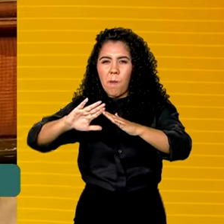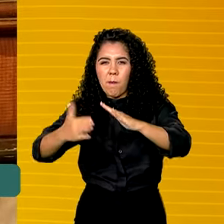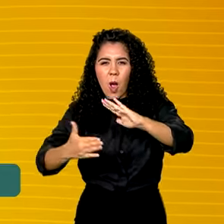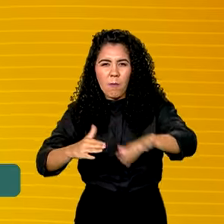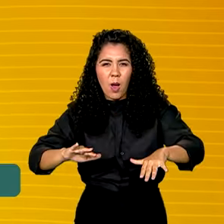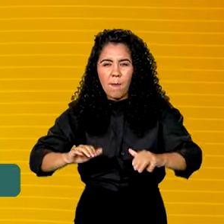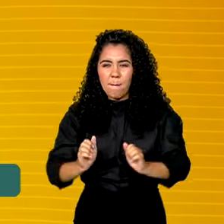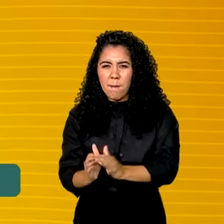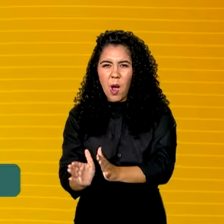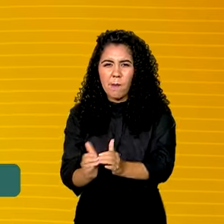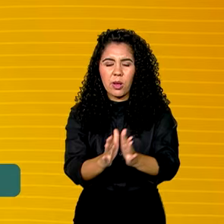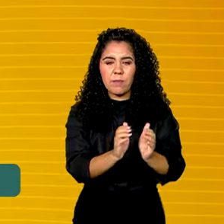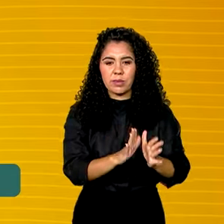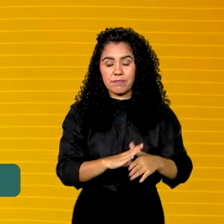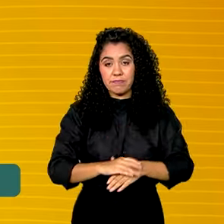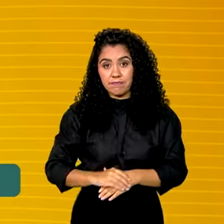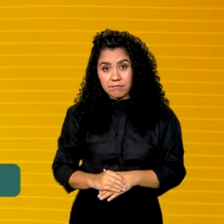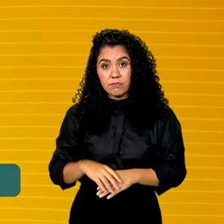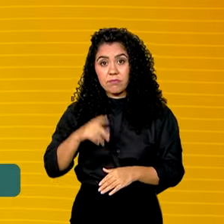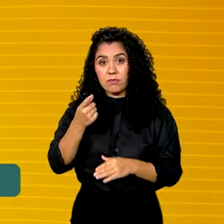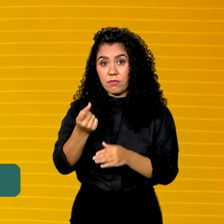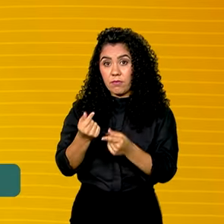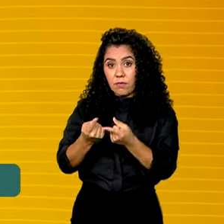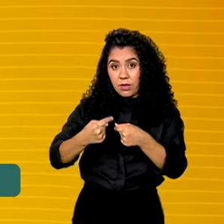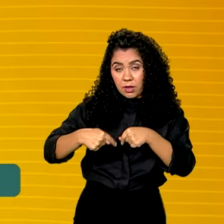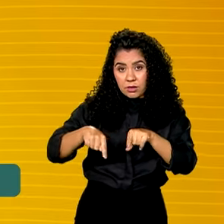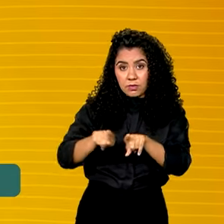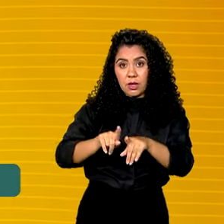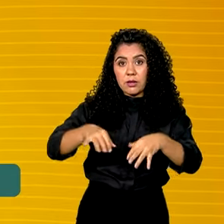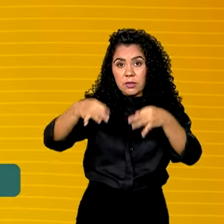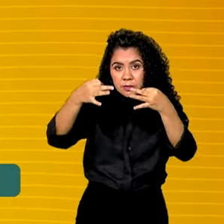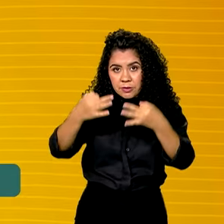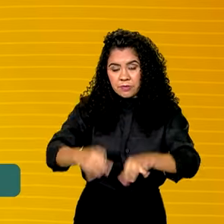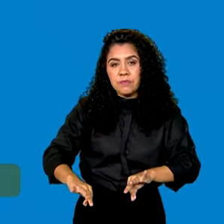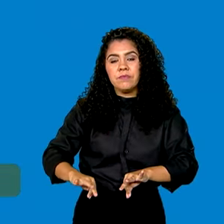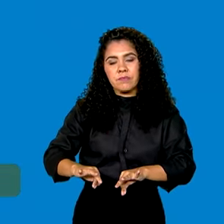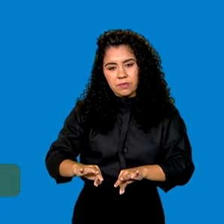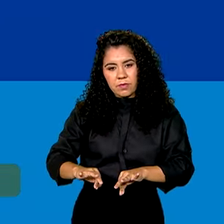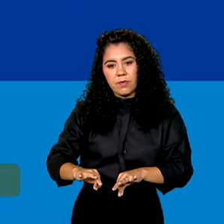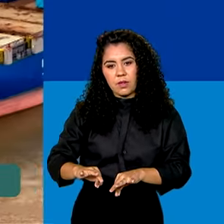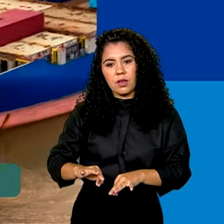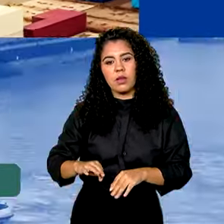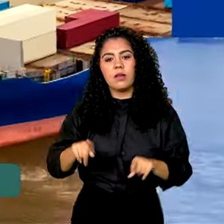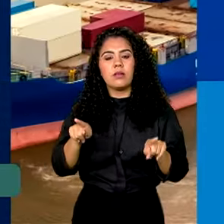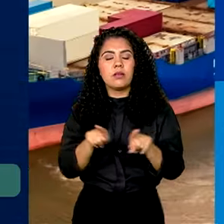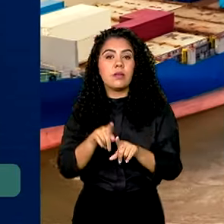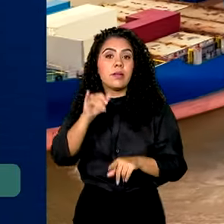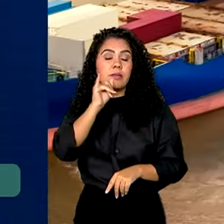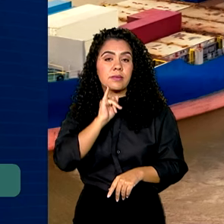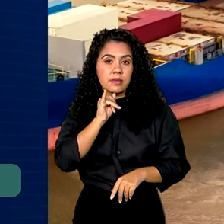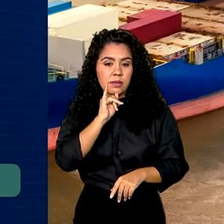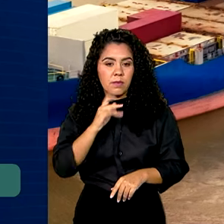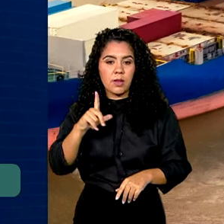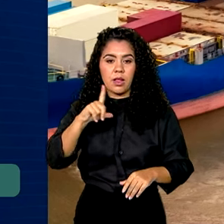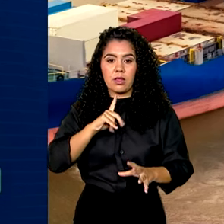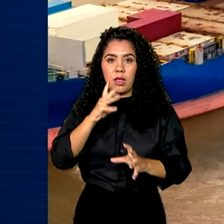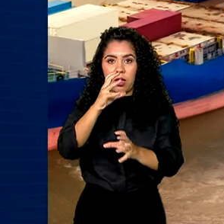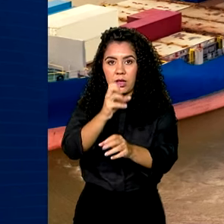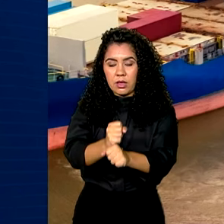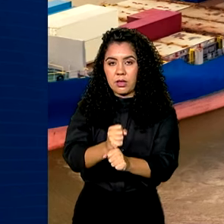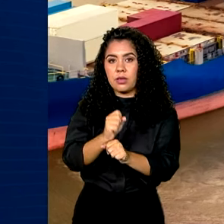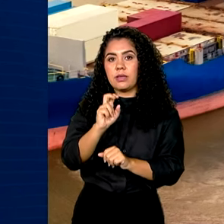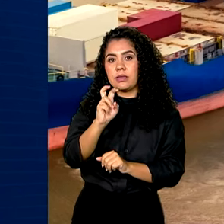Grande do Sul entre os empréstimos firmados durante a viagem à China estão por exemplo R